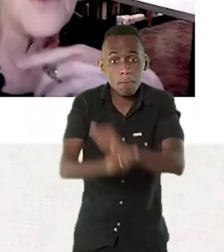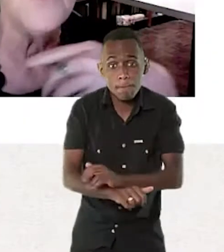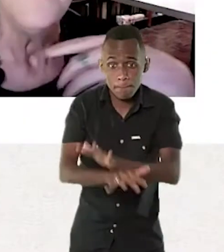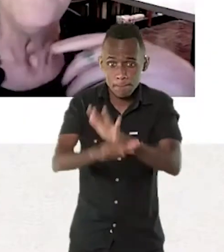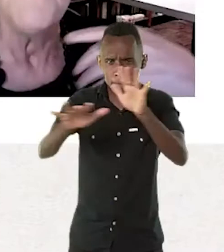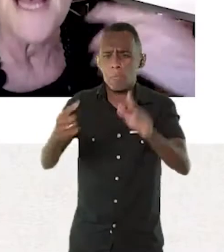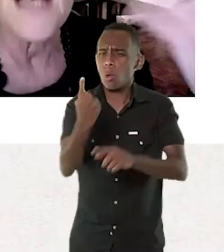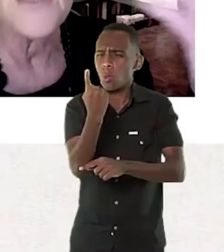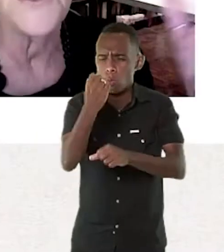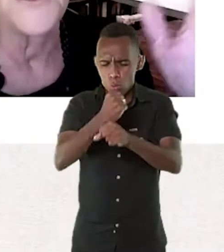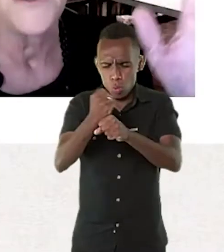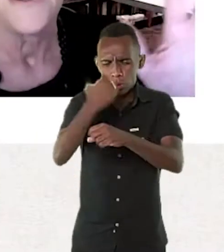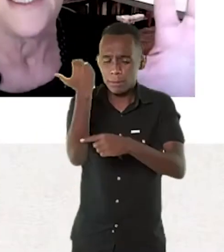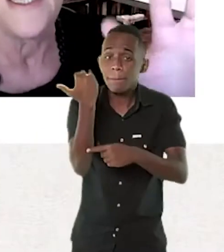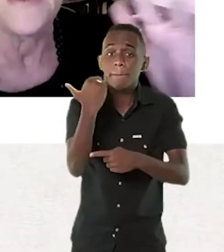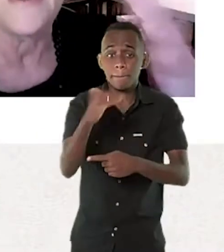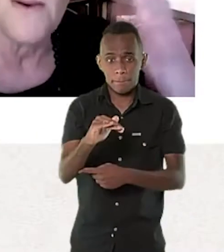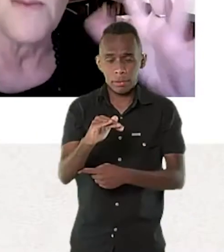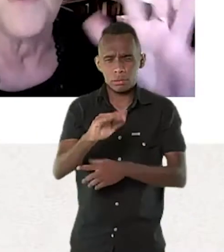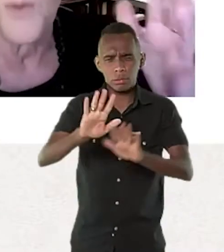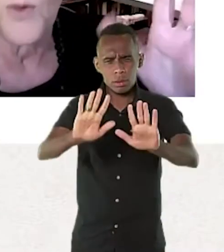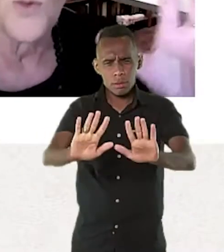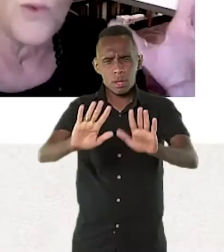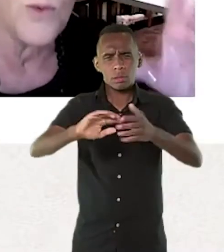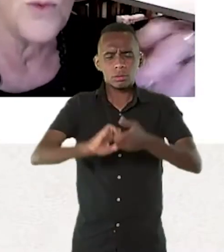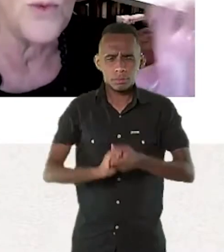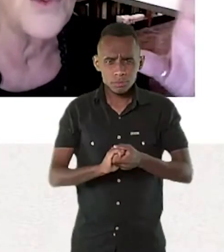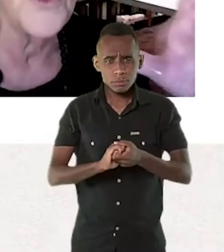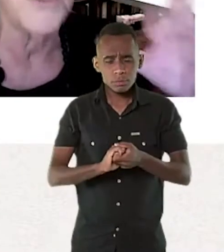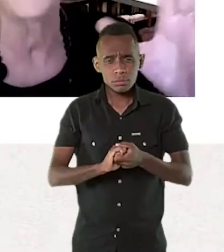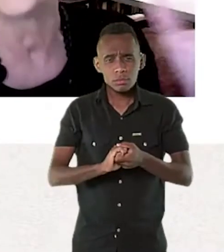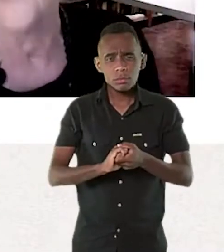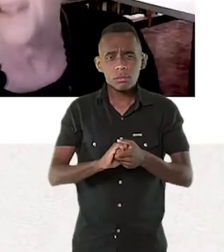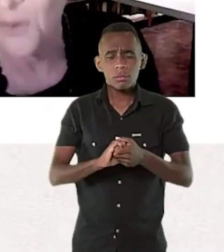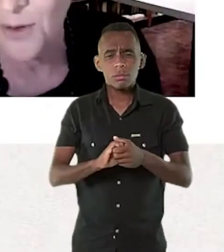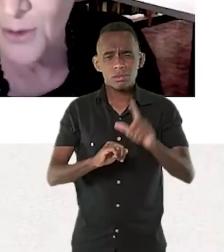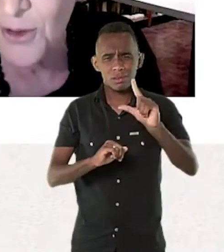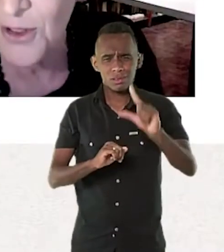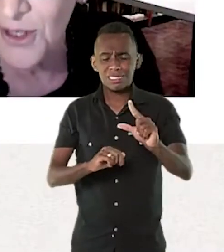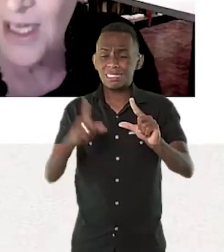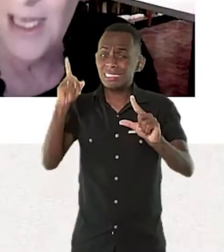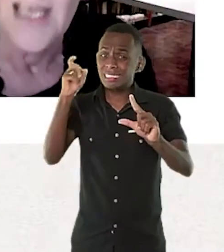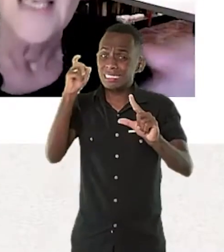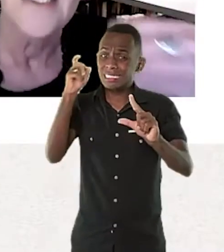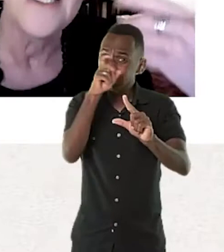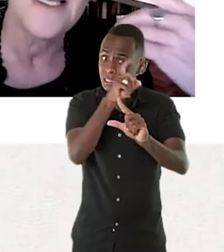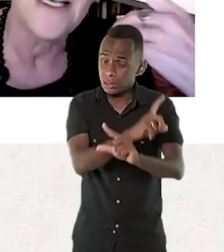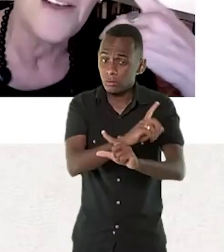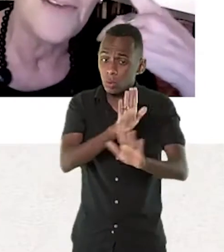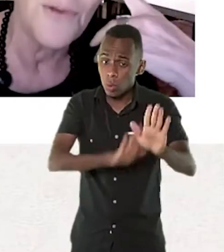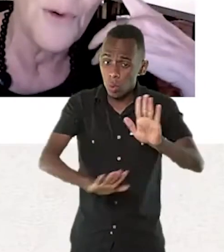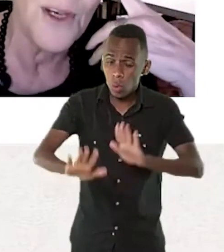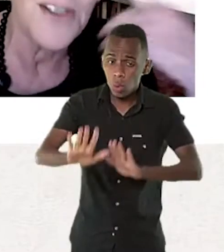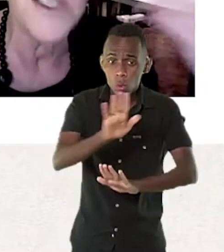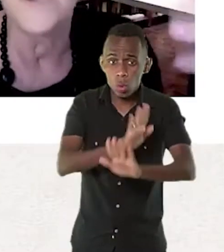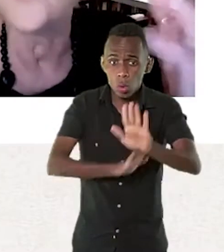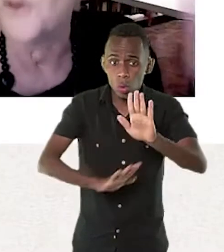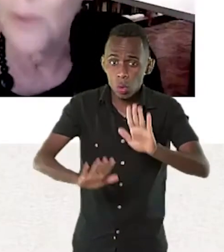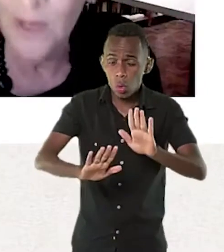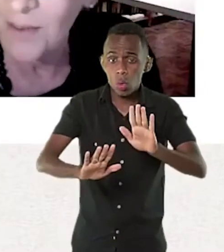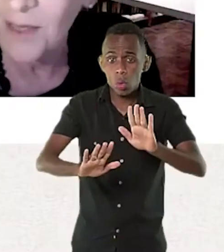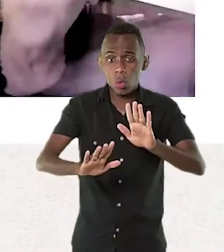e meio, mas é um pouco traiçoeiro eu dizer ele